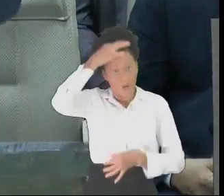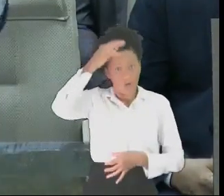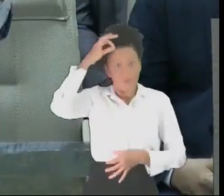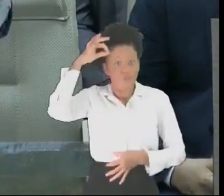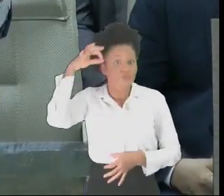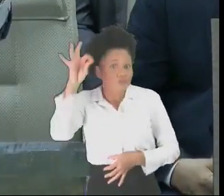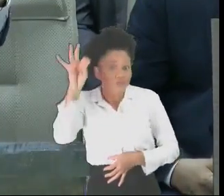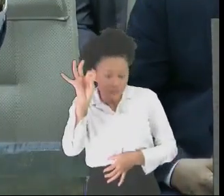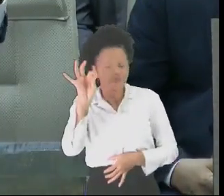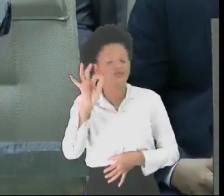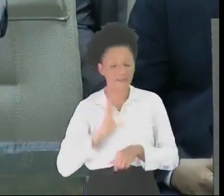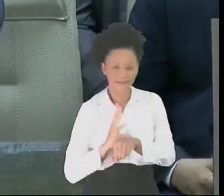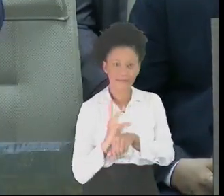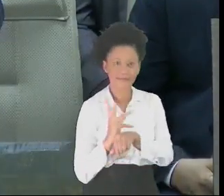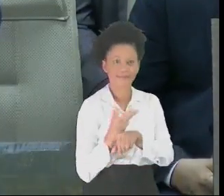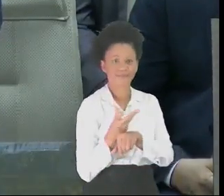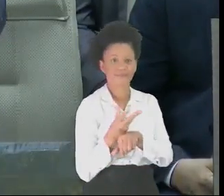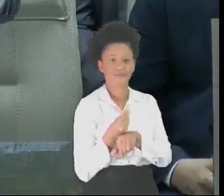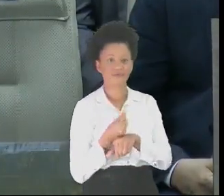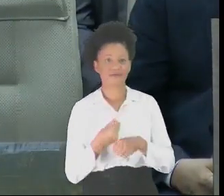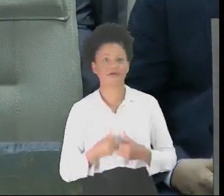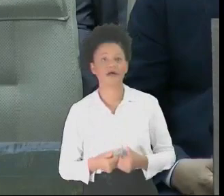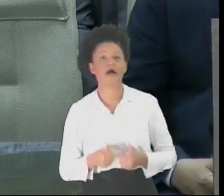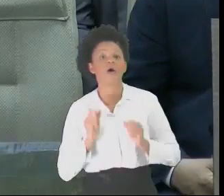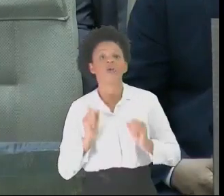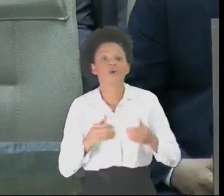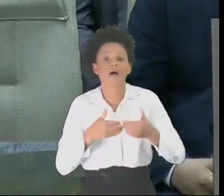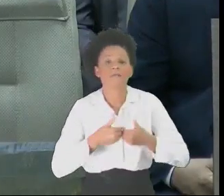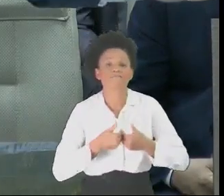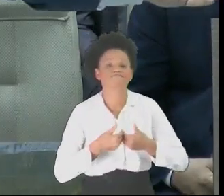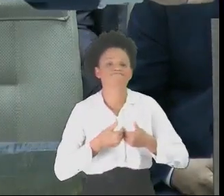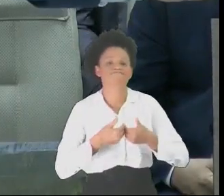a igreja, as portas ficarão o quê, irmãos?